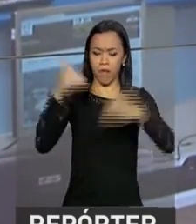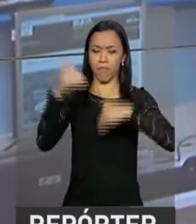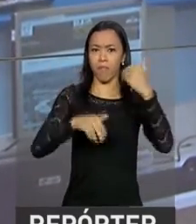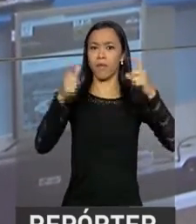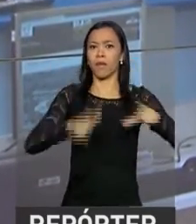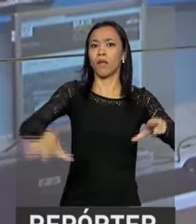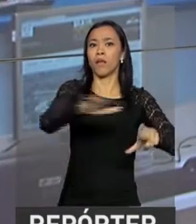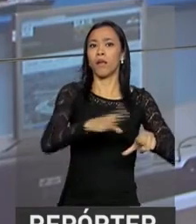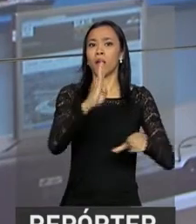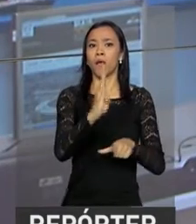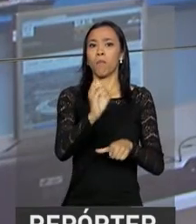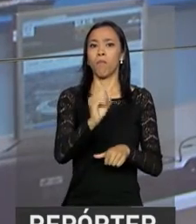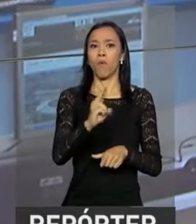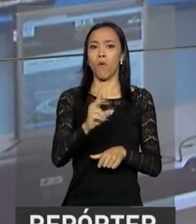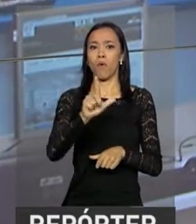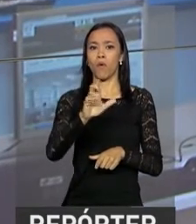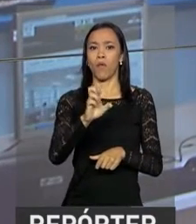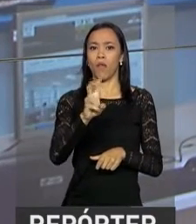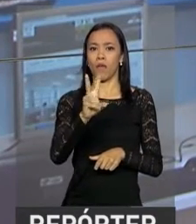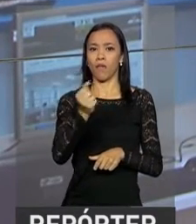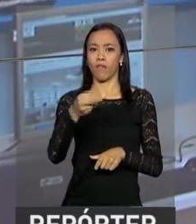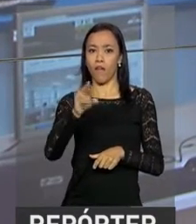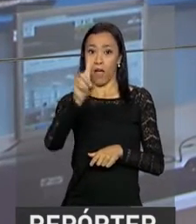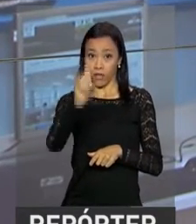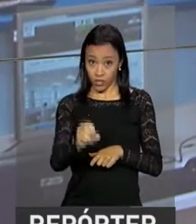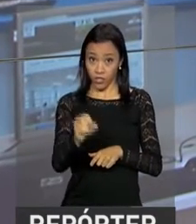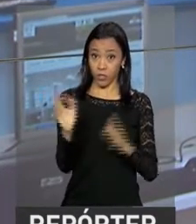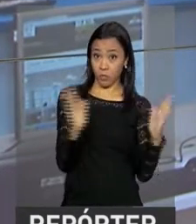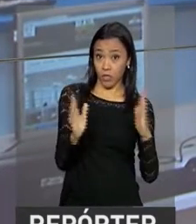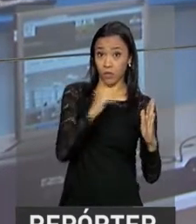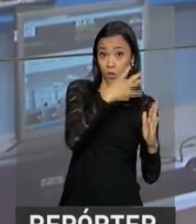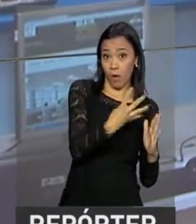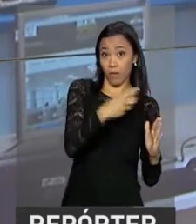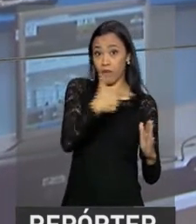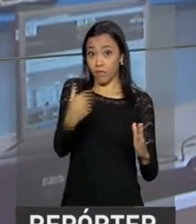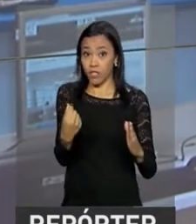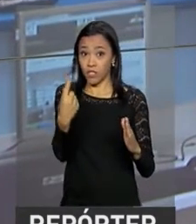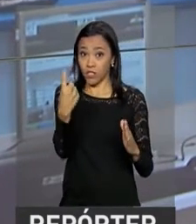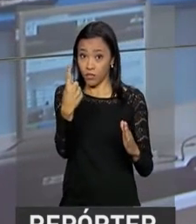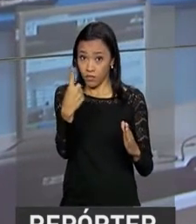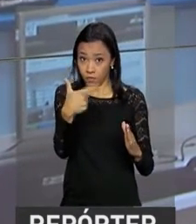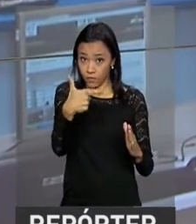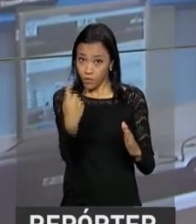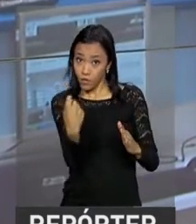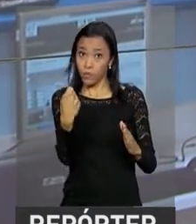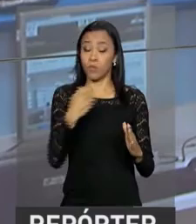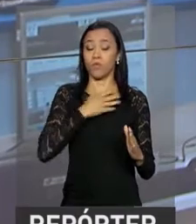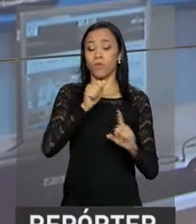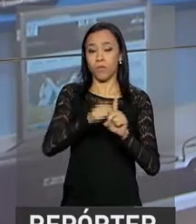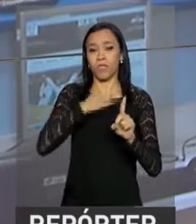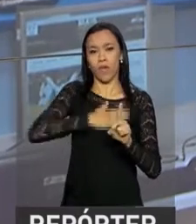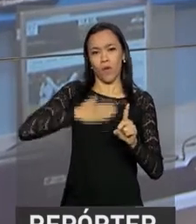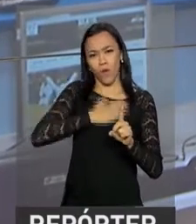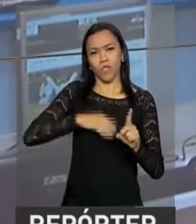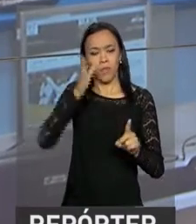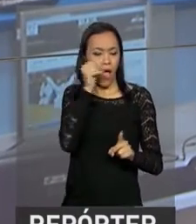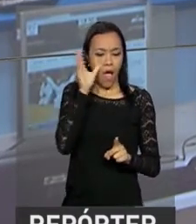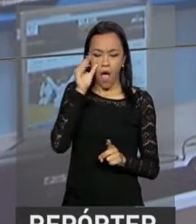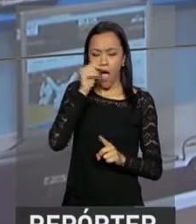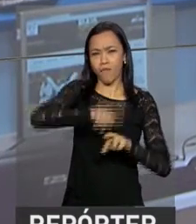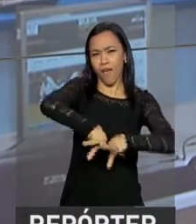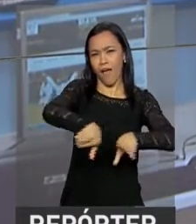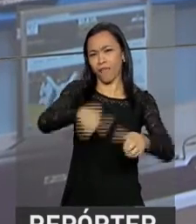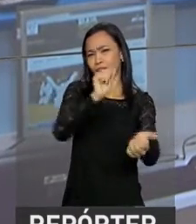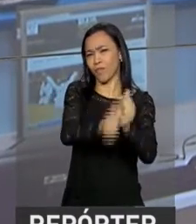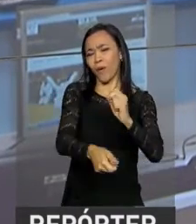no Boulevard Olímpico no Pier Mauá entre 4 e 21 de agosto pode aproveitar os 16 espaços de atividades interativas